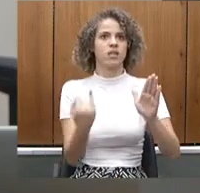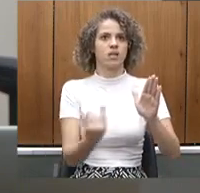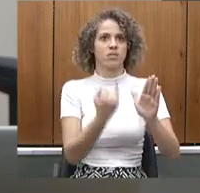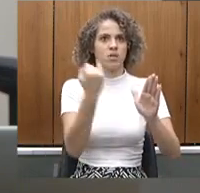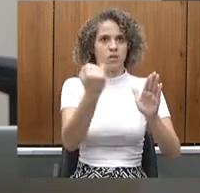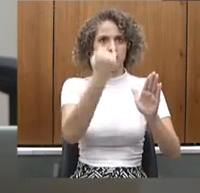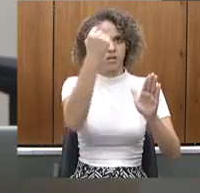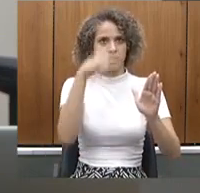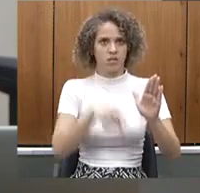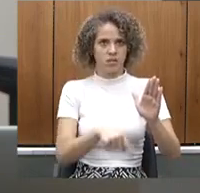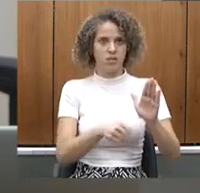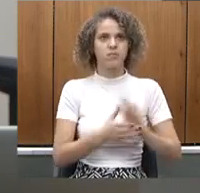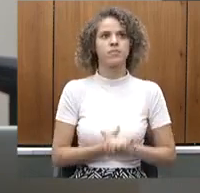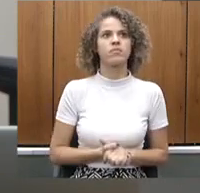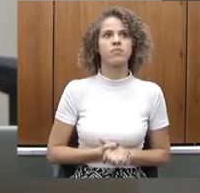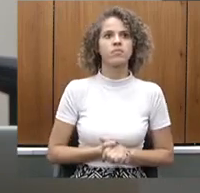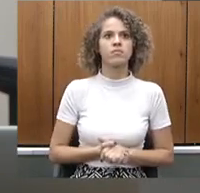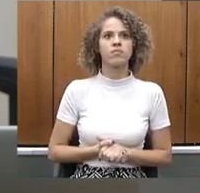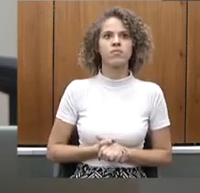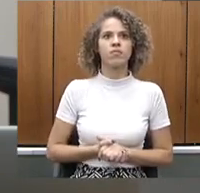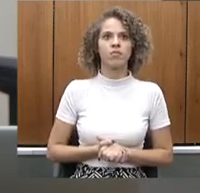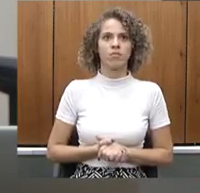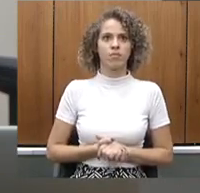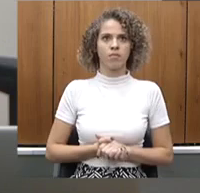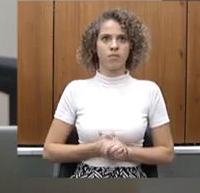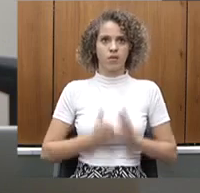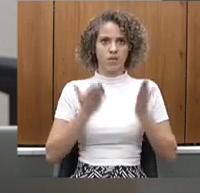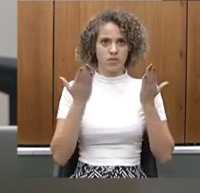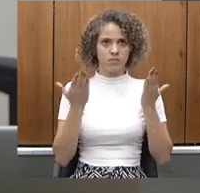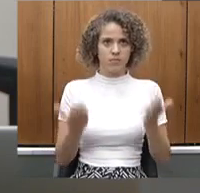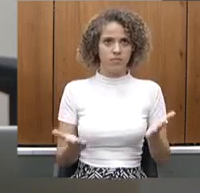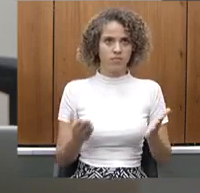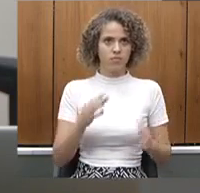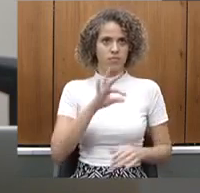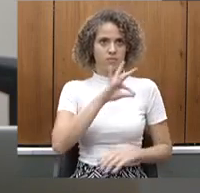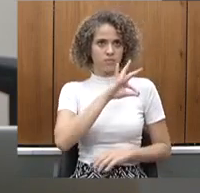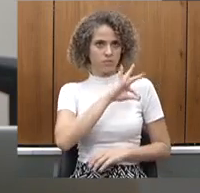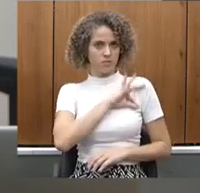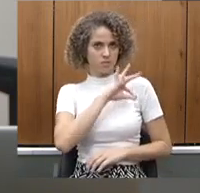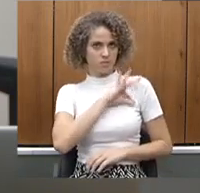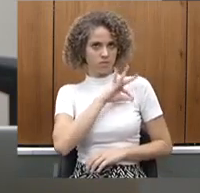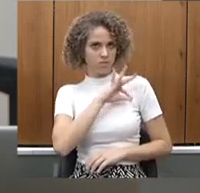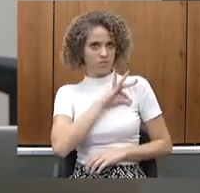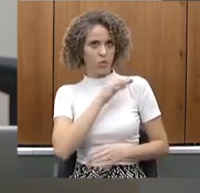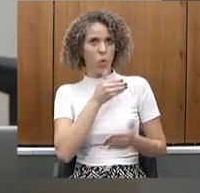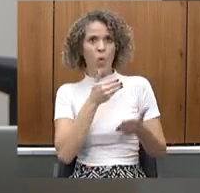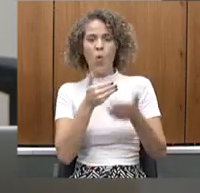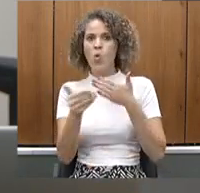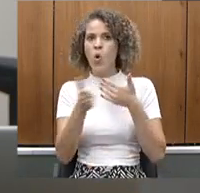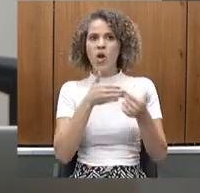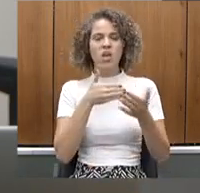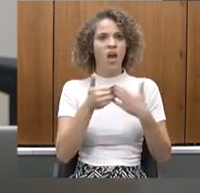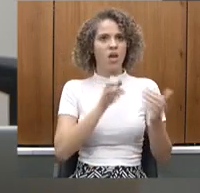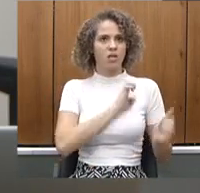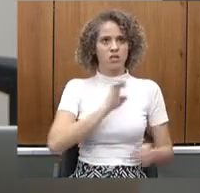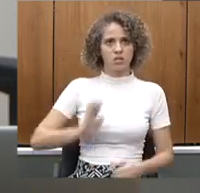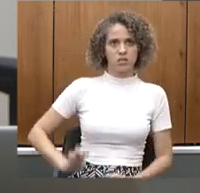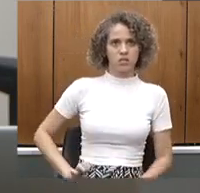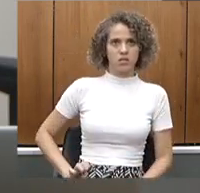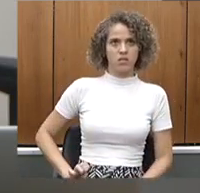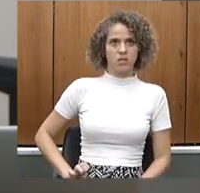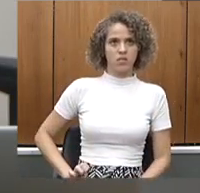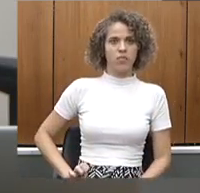supremacia de força não há supremacia de força e policiamento unitário em qualquer parte do Estado